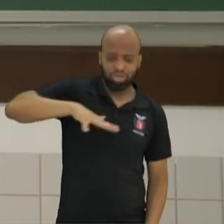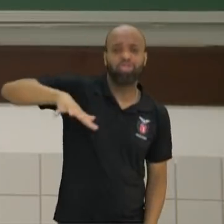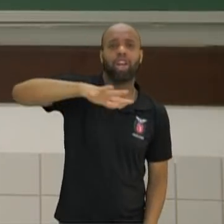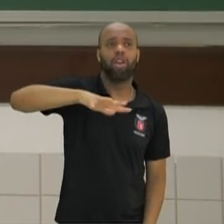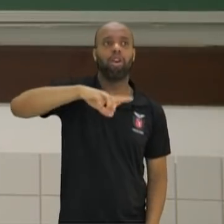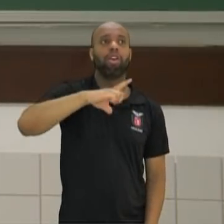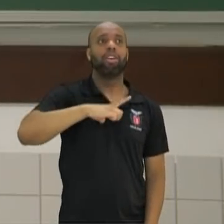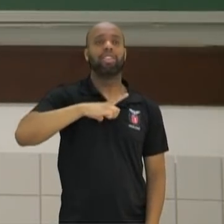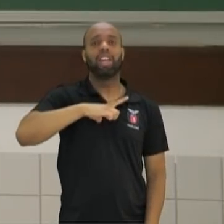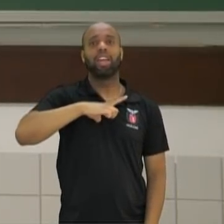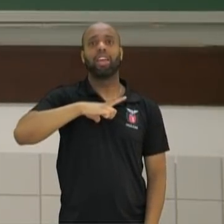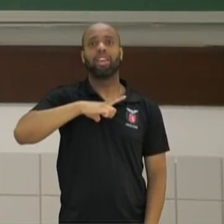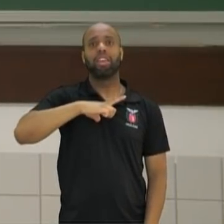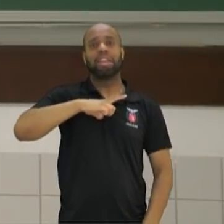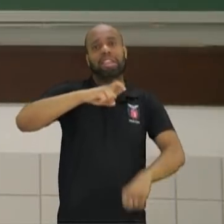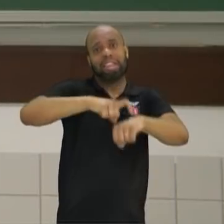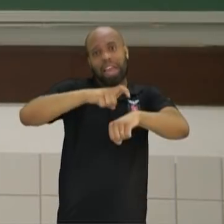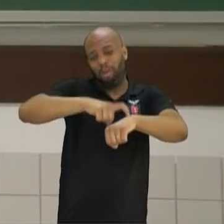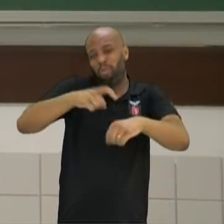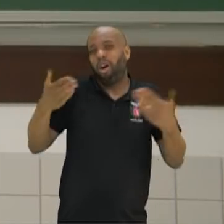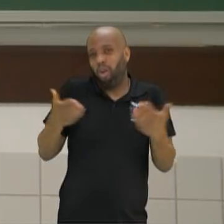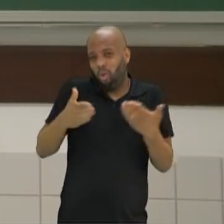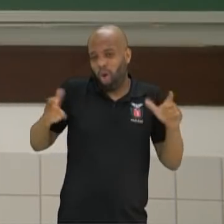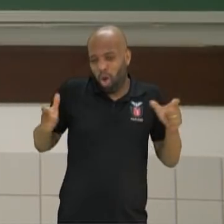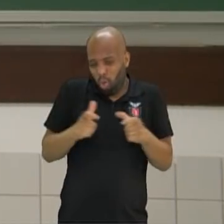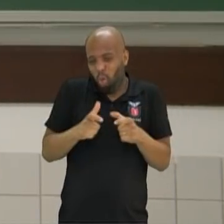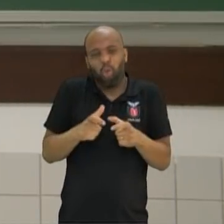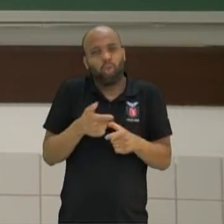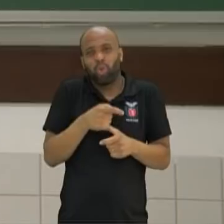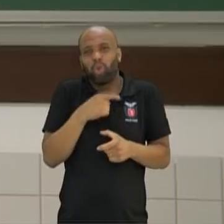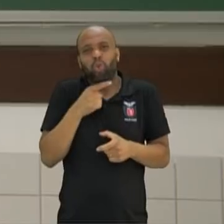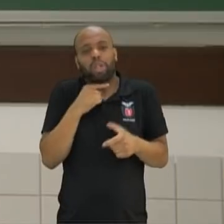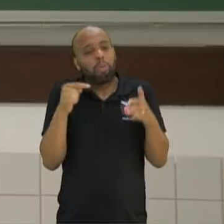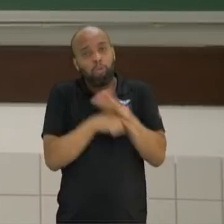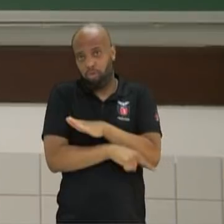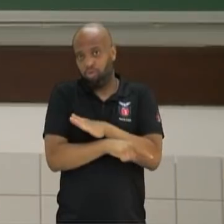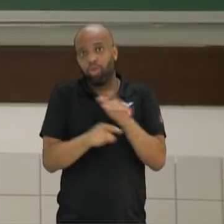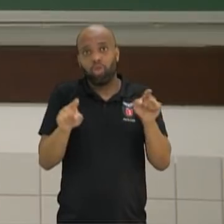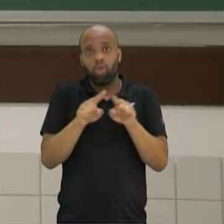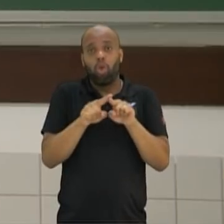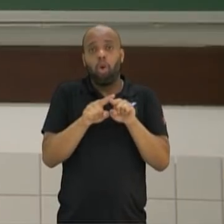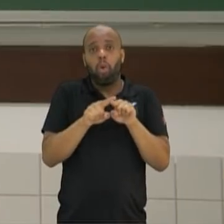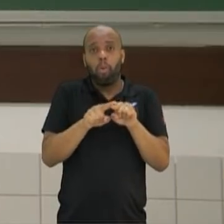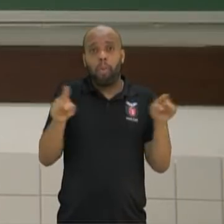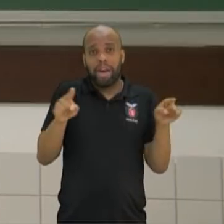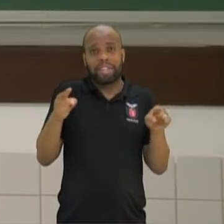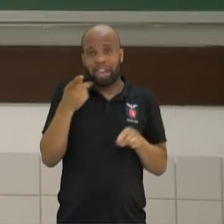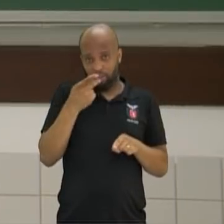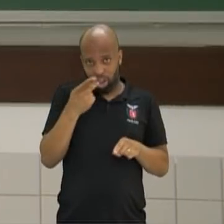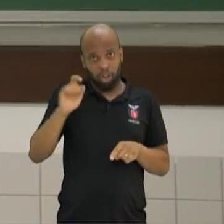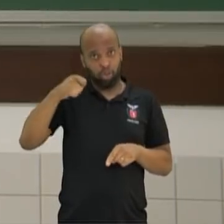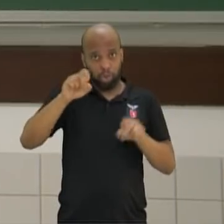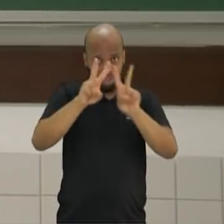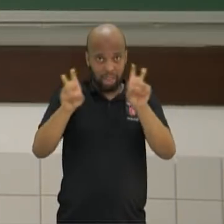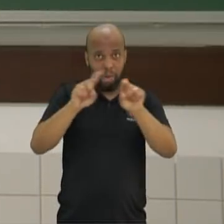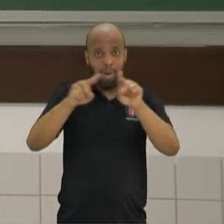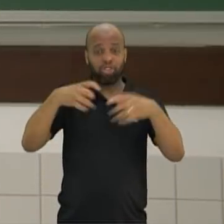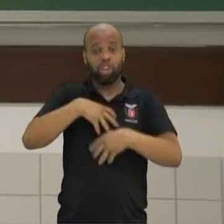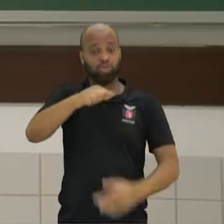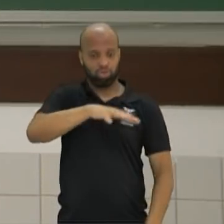do texto, não vai haver aprofundamento, faremos uma abordagem bem generalizada. Dentro